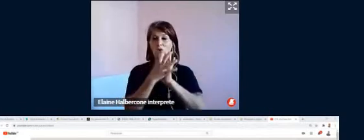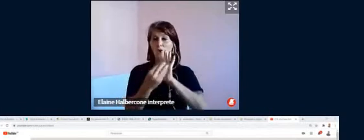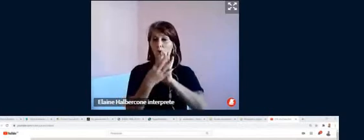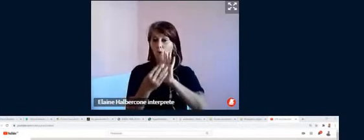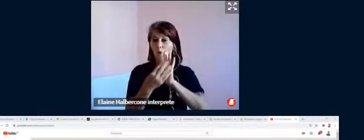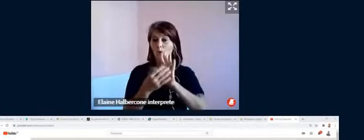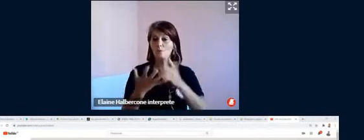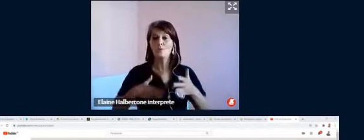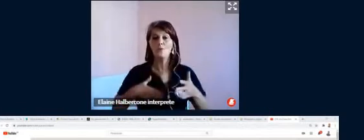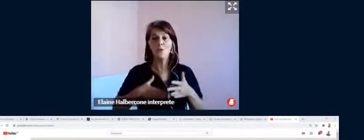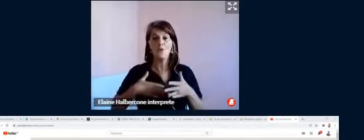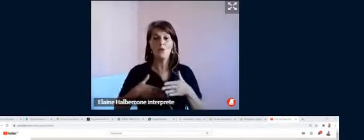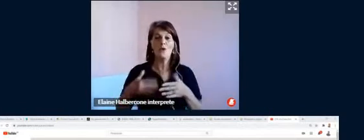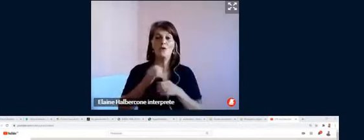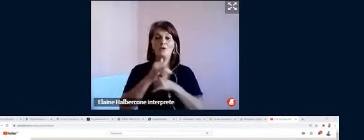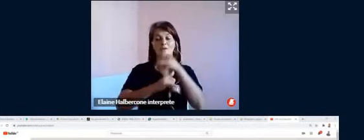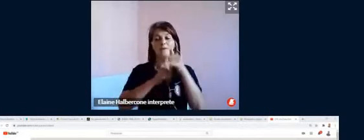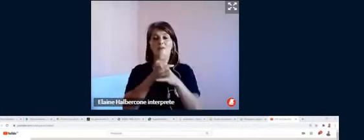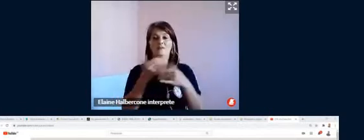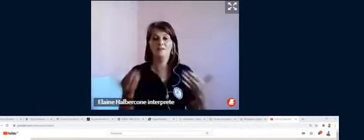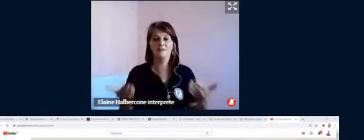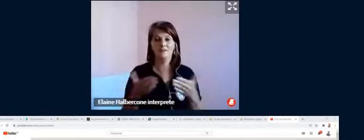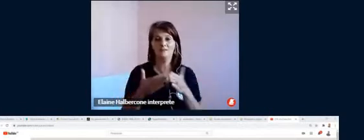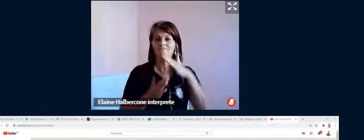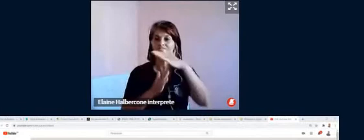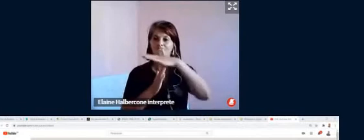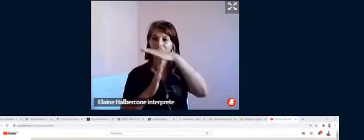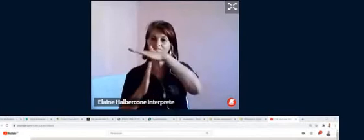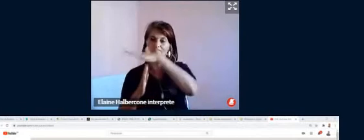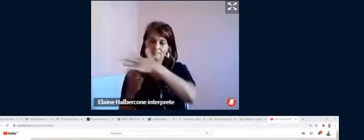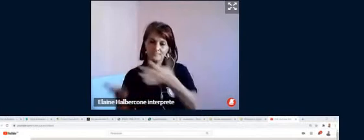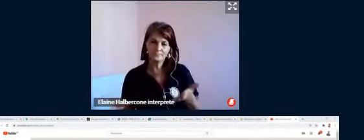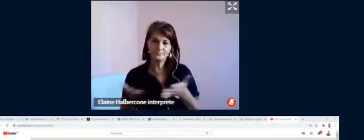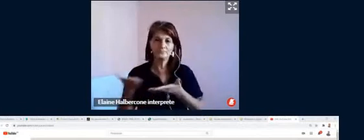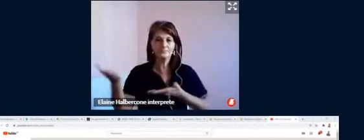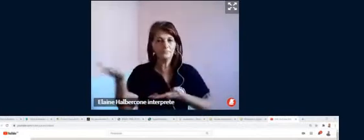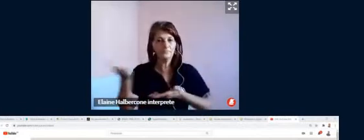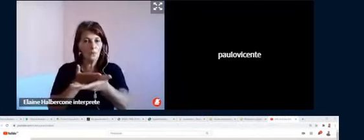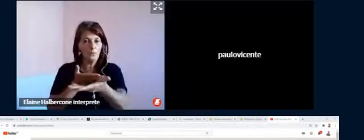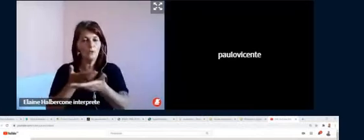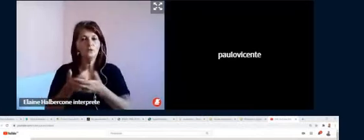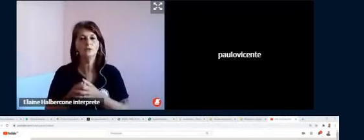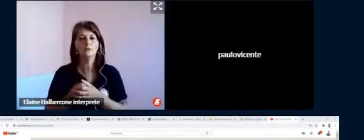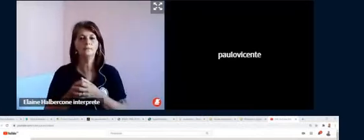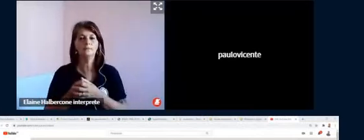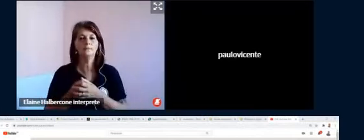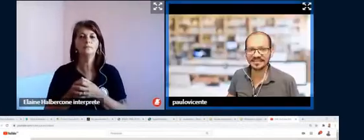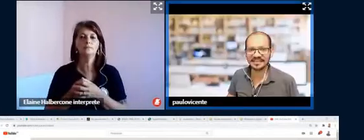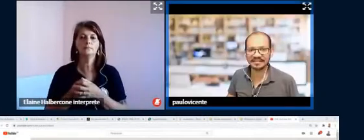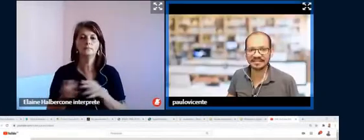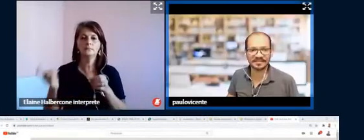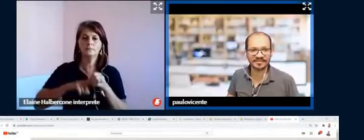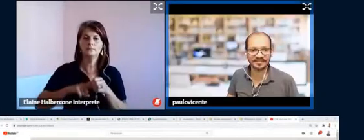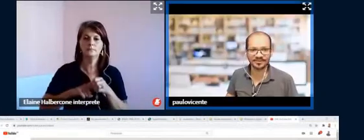na internet. Deixa eu voltar aqui, compartilhar. Eu vou só testar aqui, tá? Vou voltar aqui. Mas se